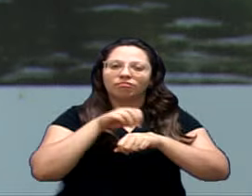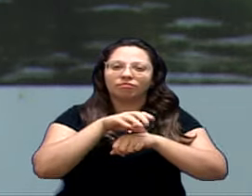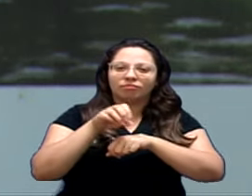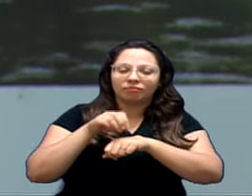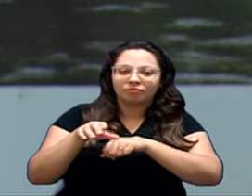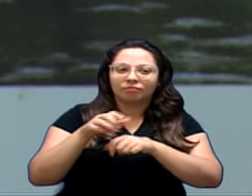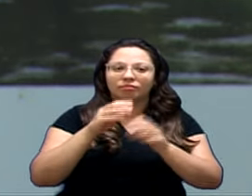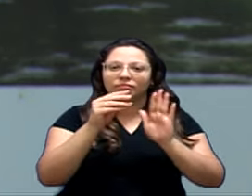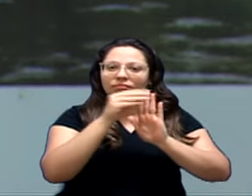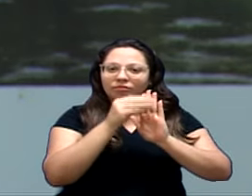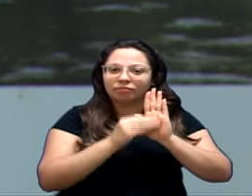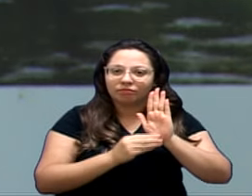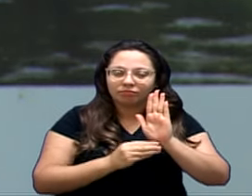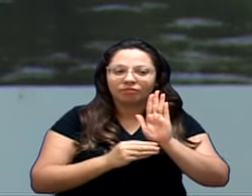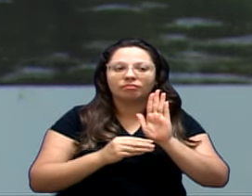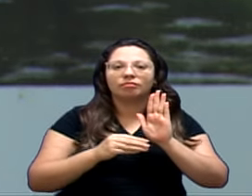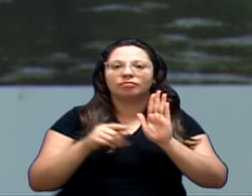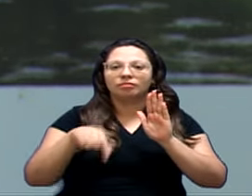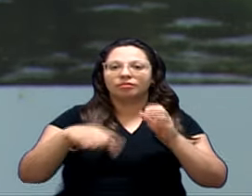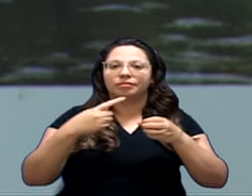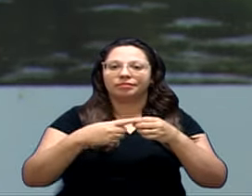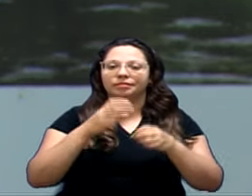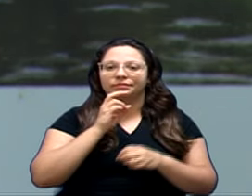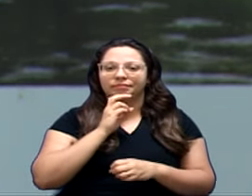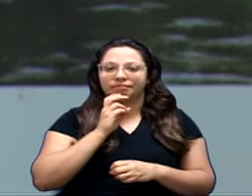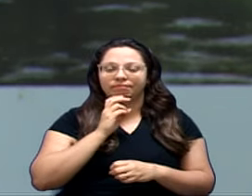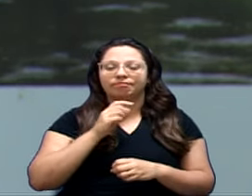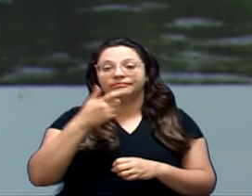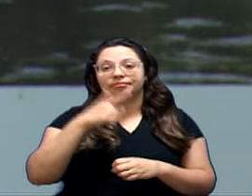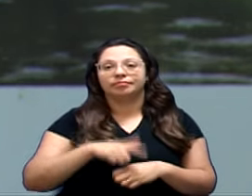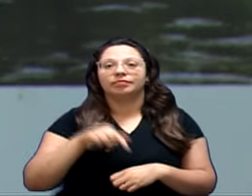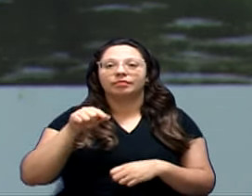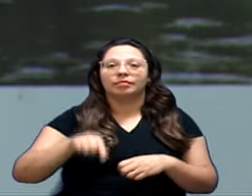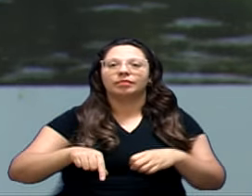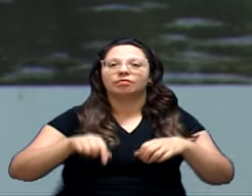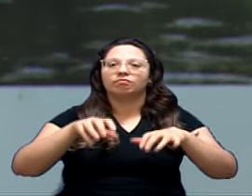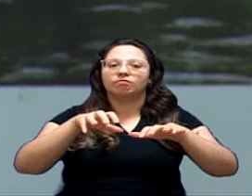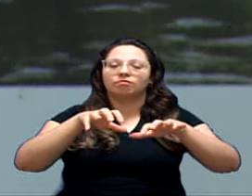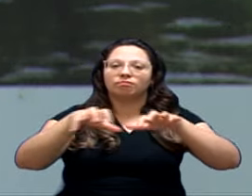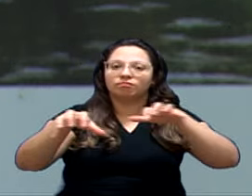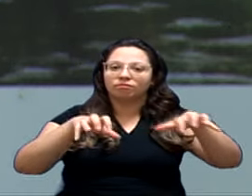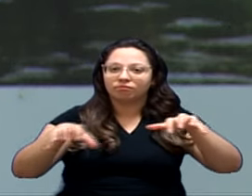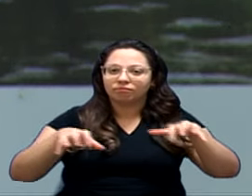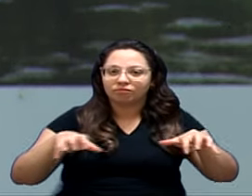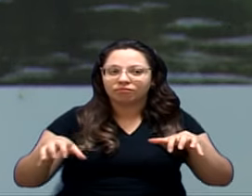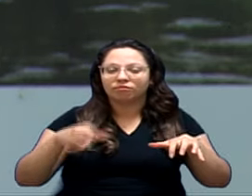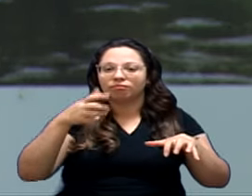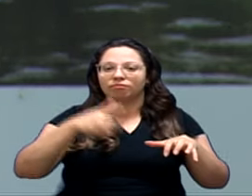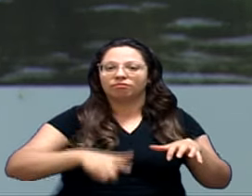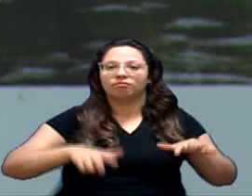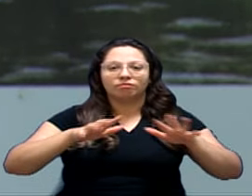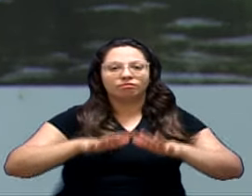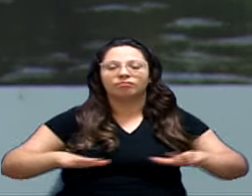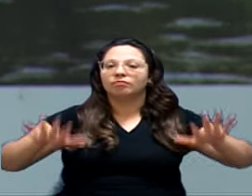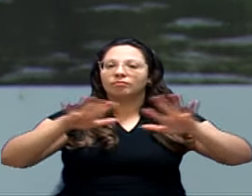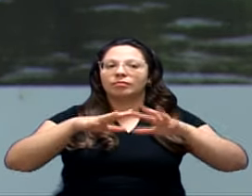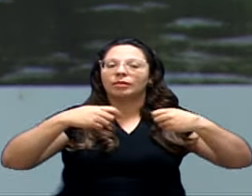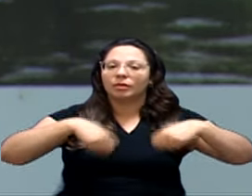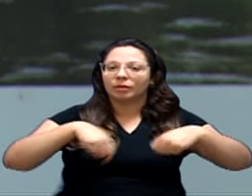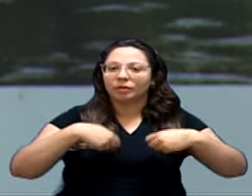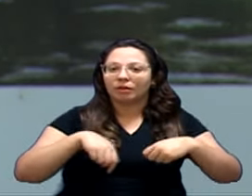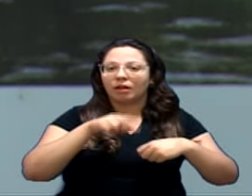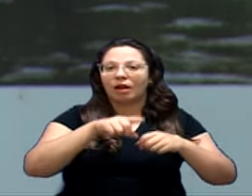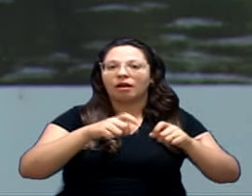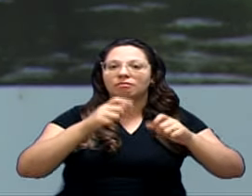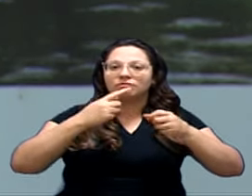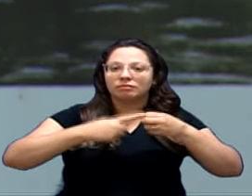cidade e o macrozoneamento é um dos temas principais pois define quais áreas devem ser preservadas e onde o crescimento da